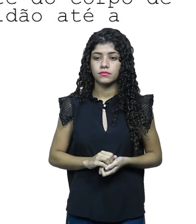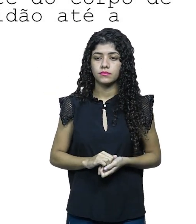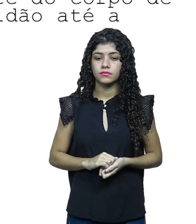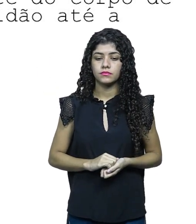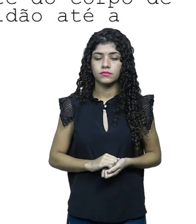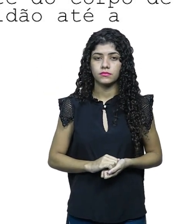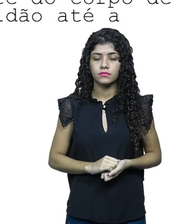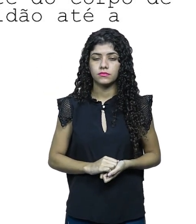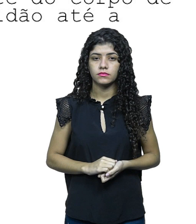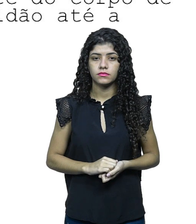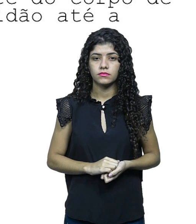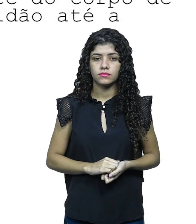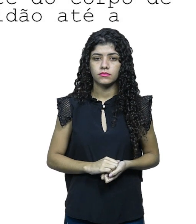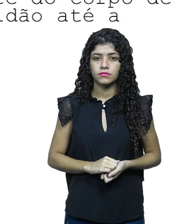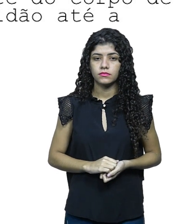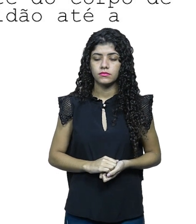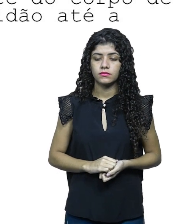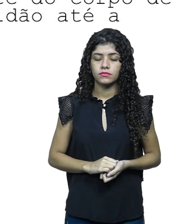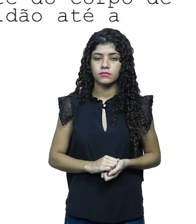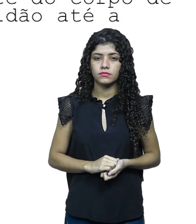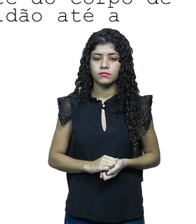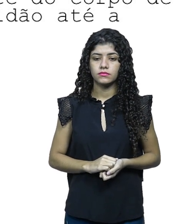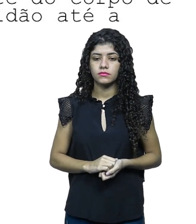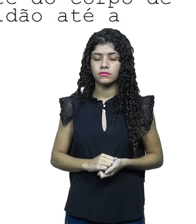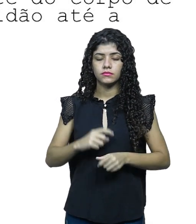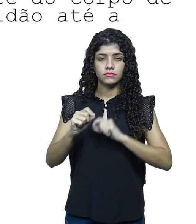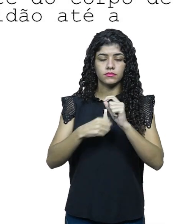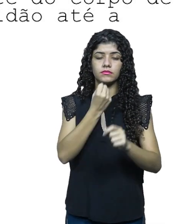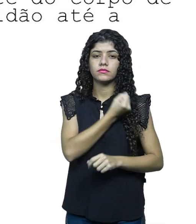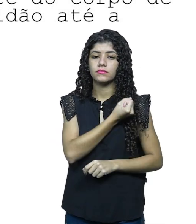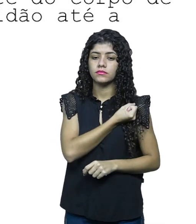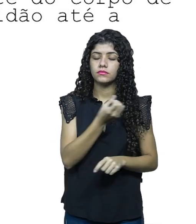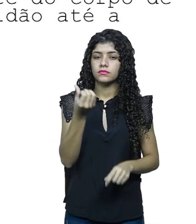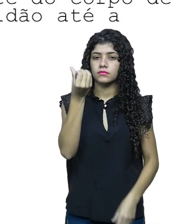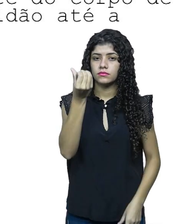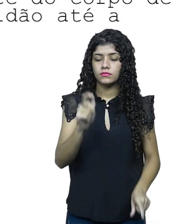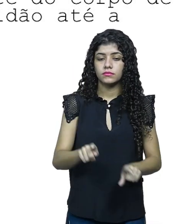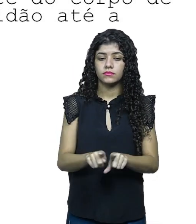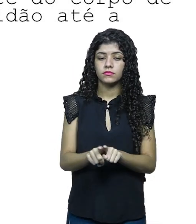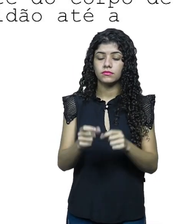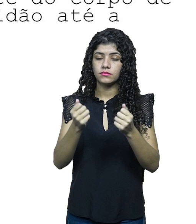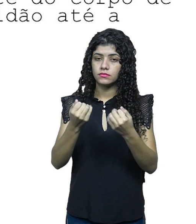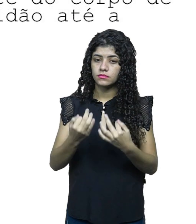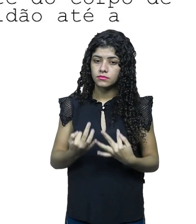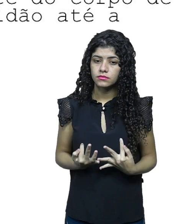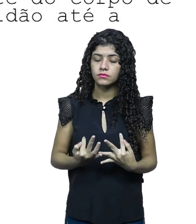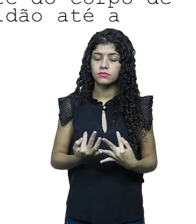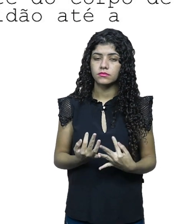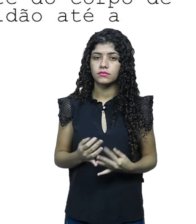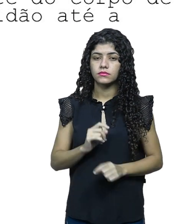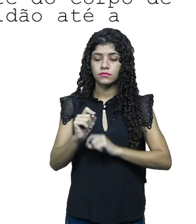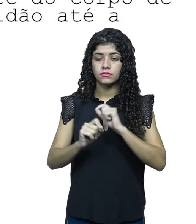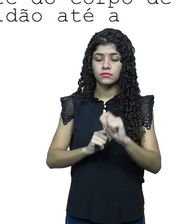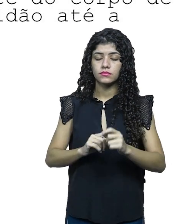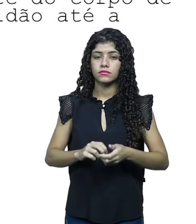pela internet. Na mesma página 6, tem um cabeçalho, insert, 2